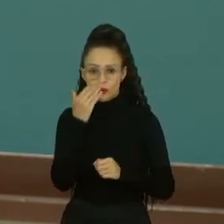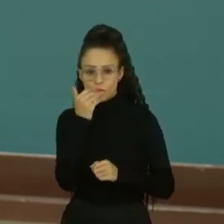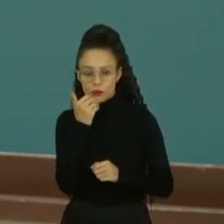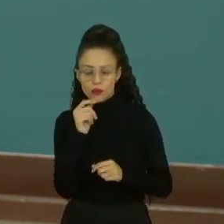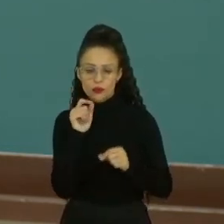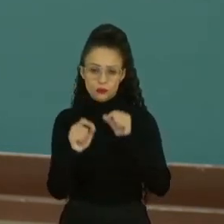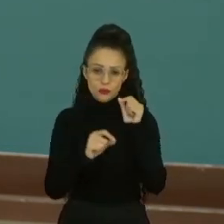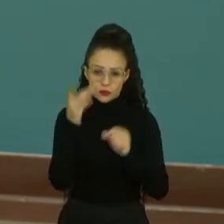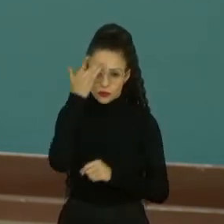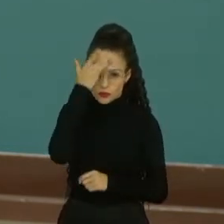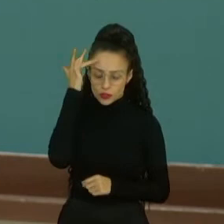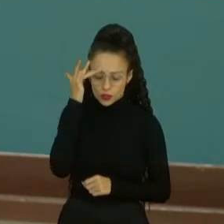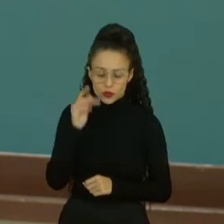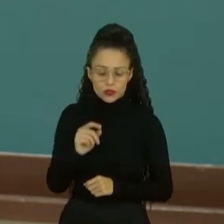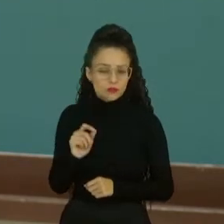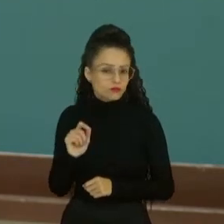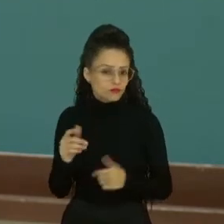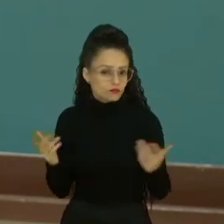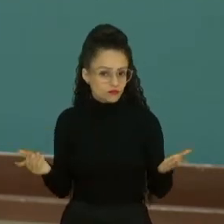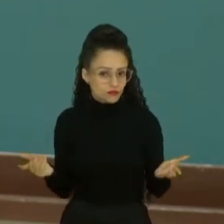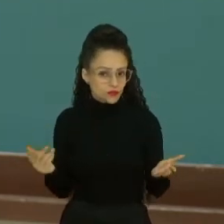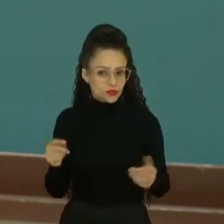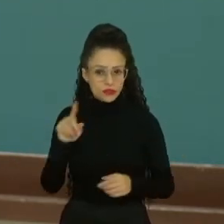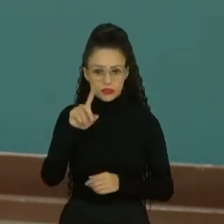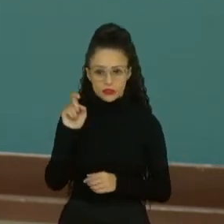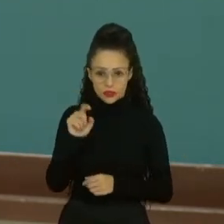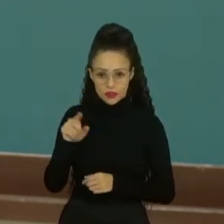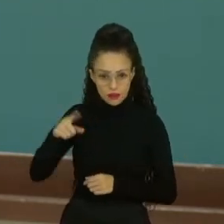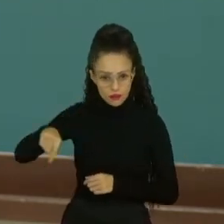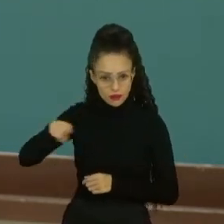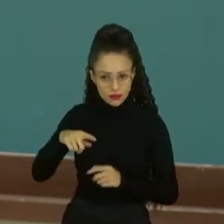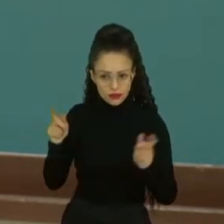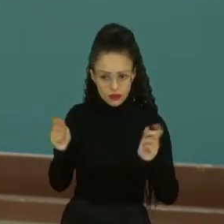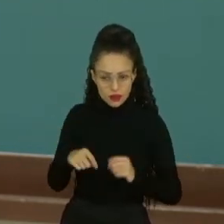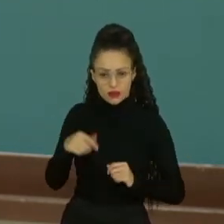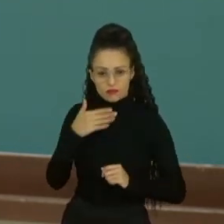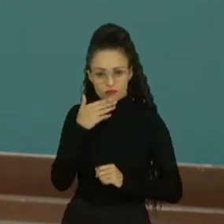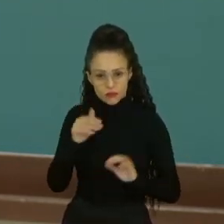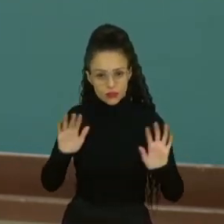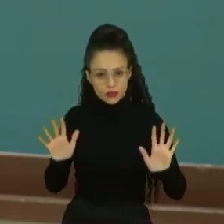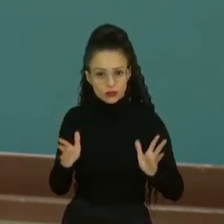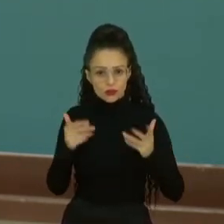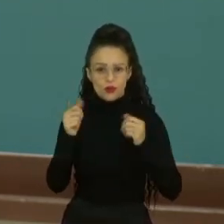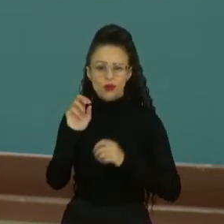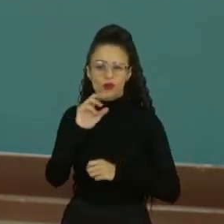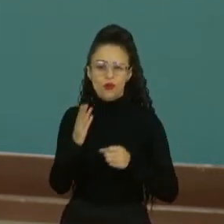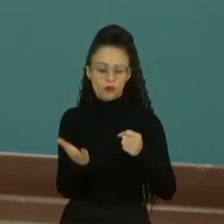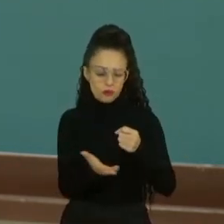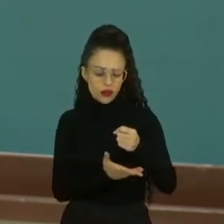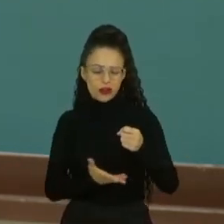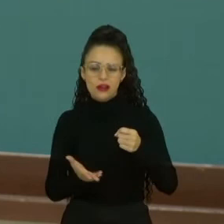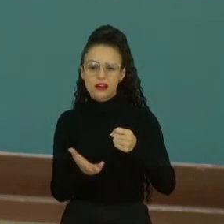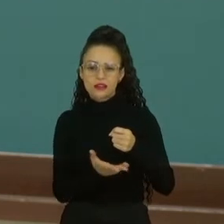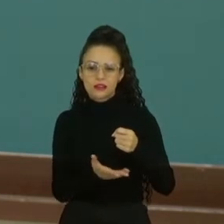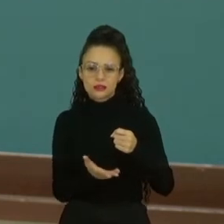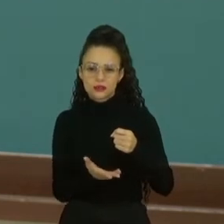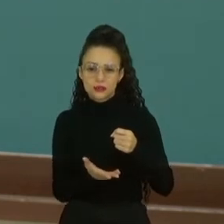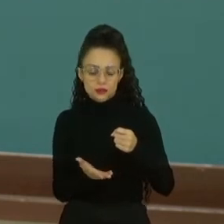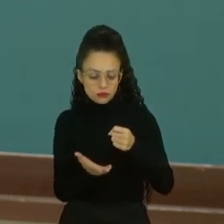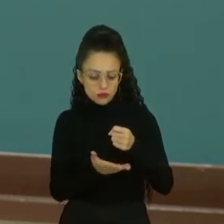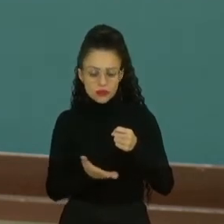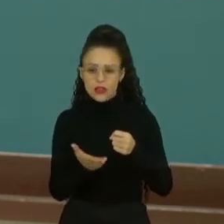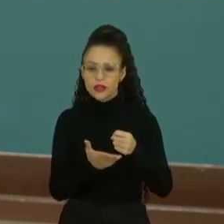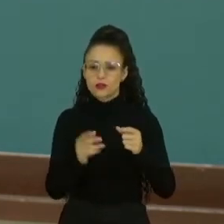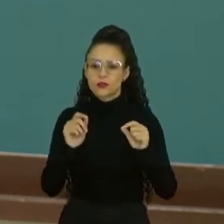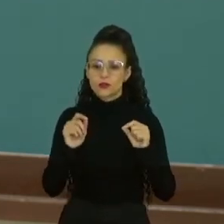comido pelas pessoas, né? Será que elas têm as melhores condições ou elas têm o básico do básico, né? O básico do